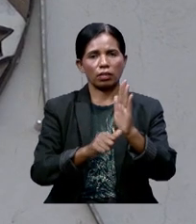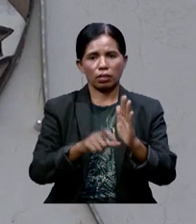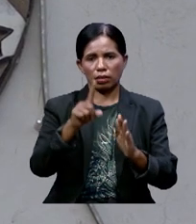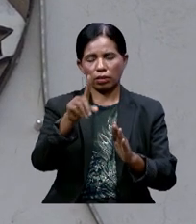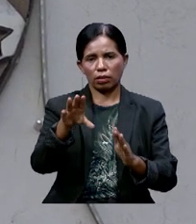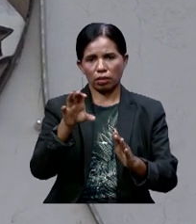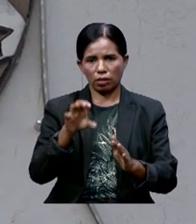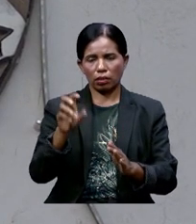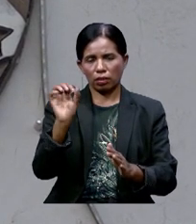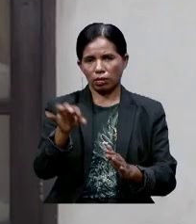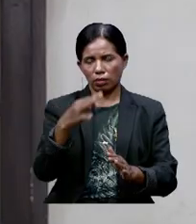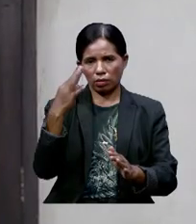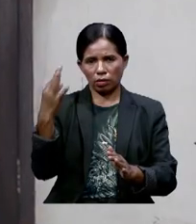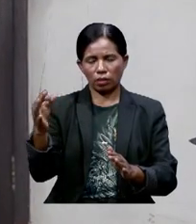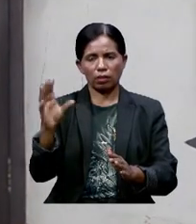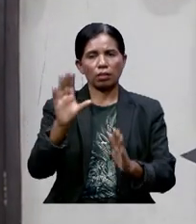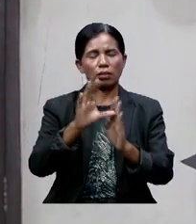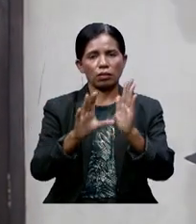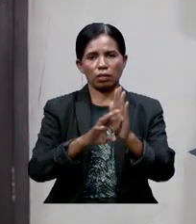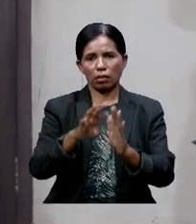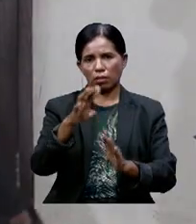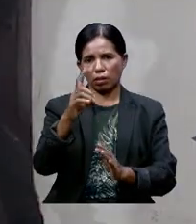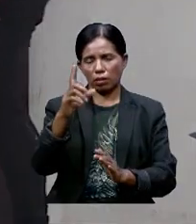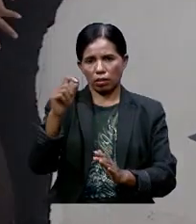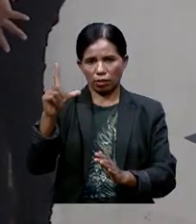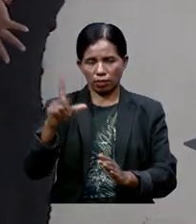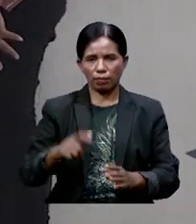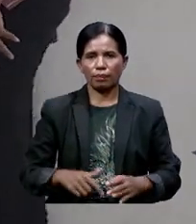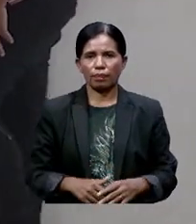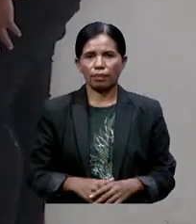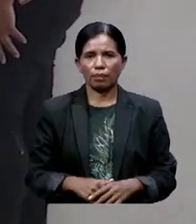ida sanulu recincia e a constituição reteli. Equipa cobertura GMN.